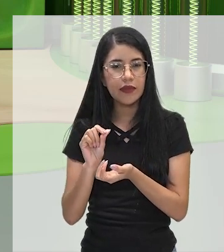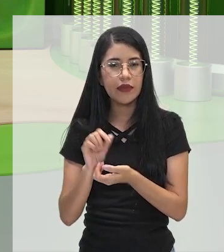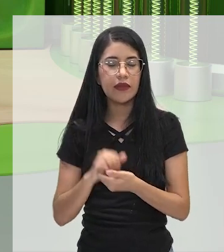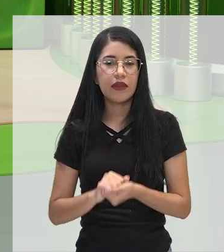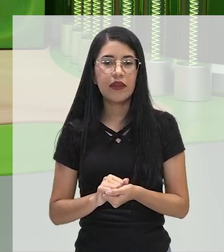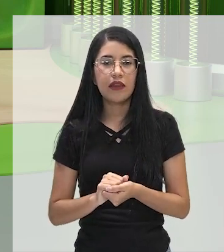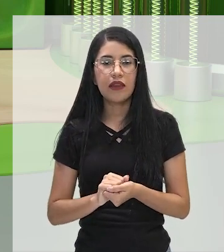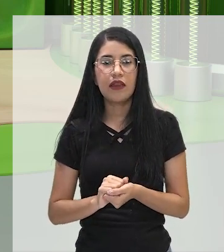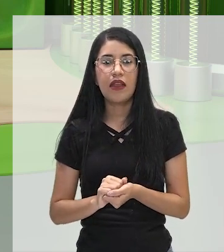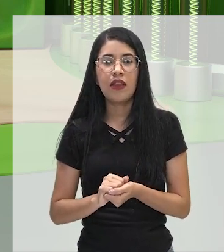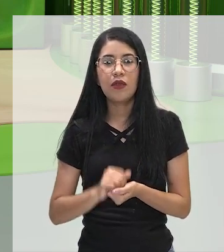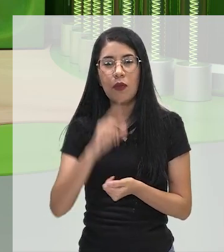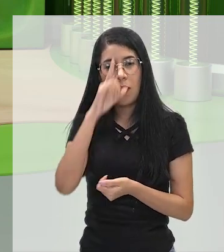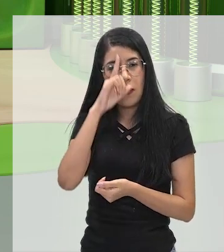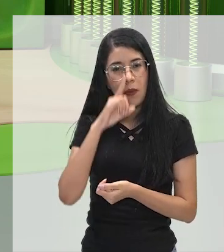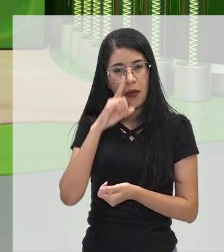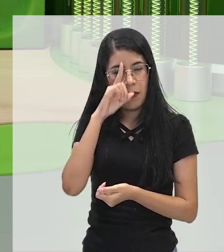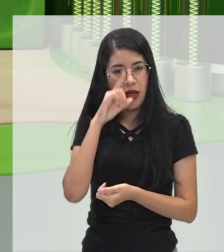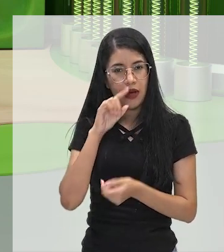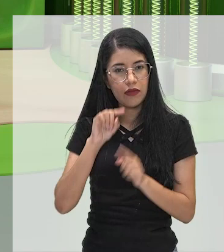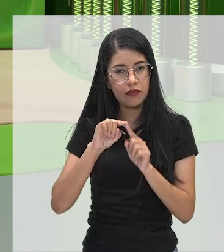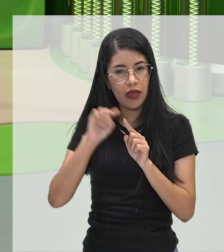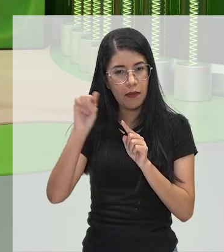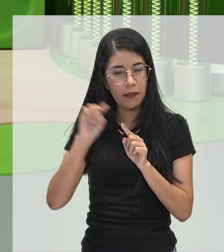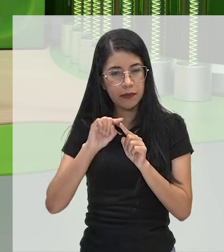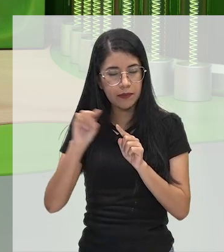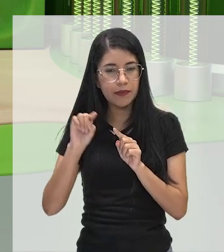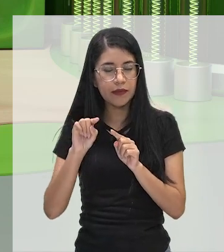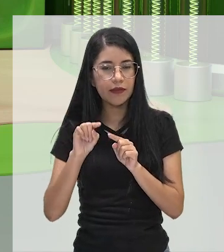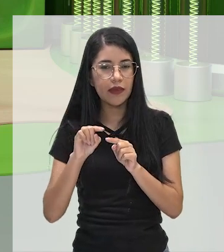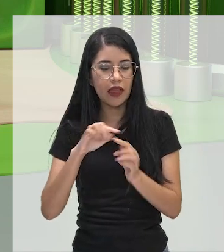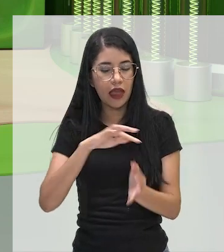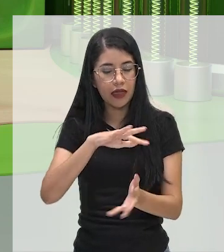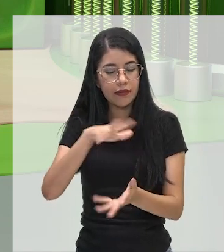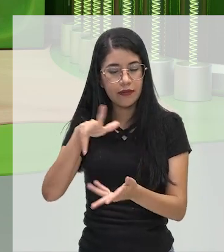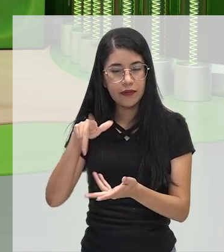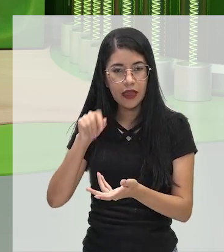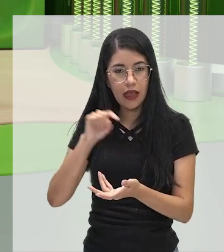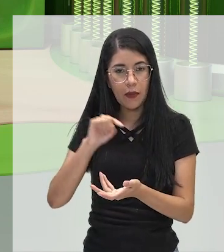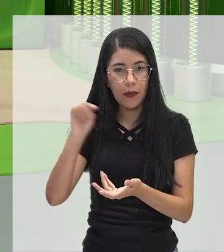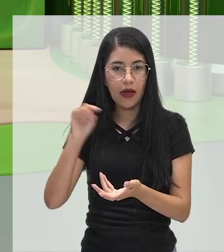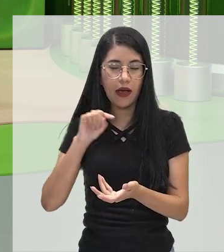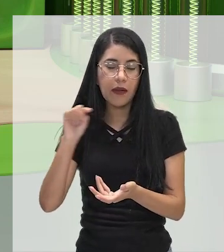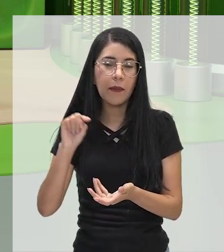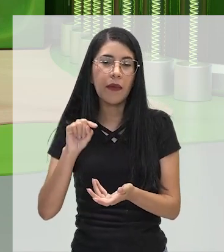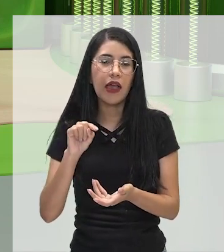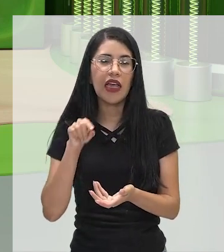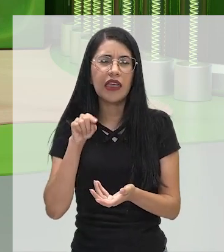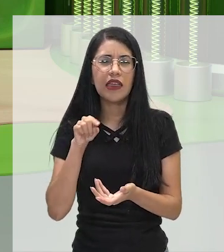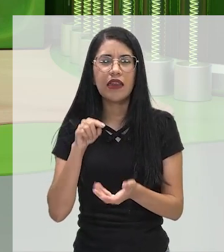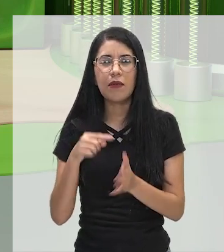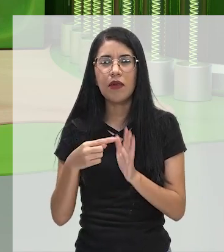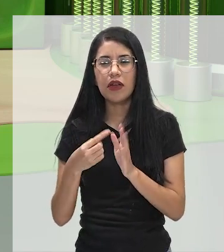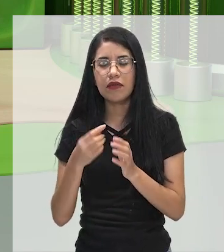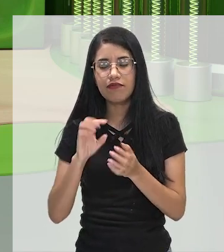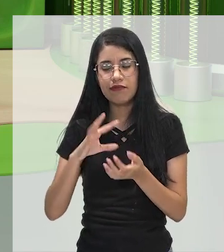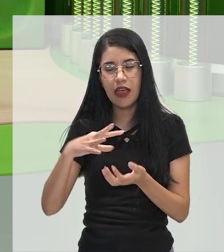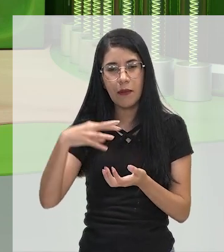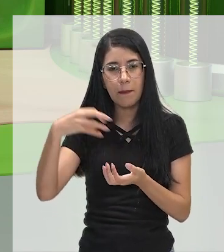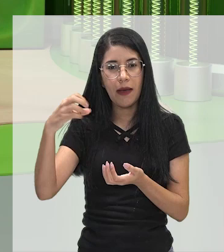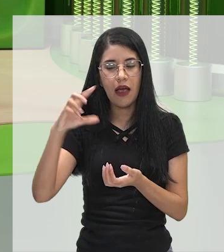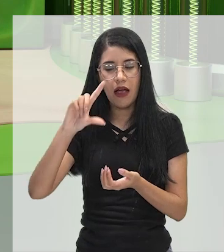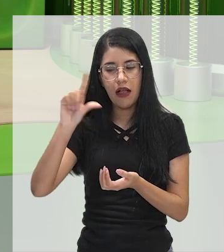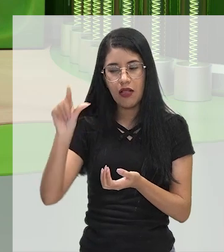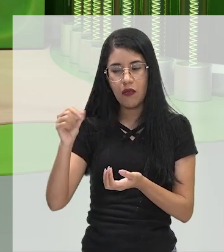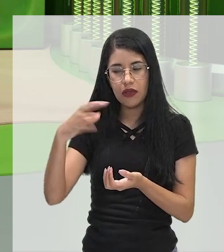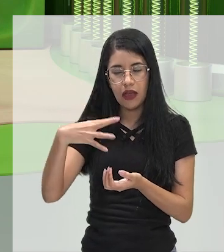É justamente lá o nosso planeta, né? O nosso planeta Terra. E essa gravidade é essa seta, ó, como se ela estivesse sendo levada lá para a Lua. A